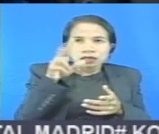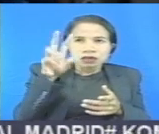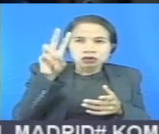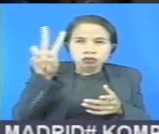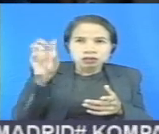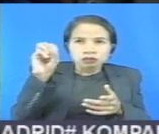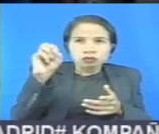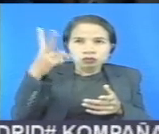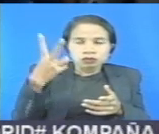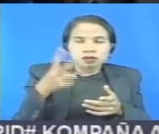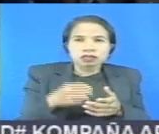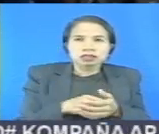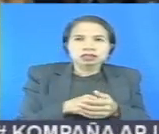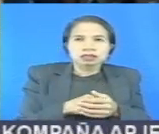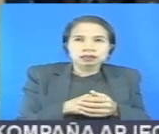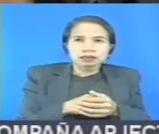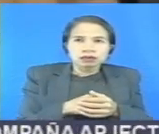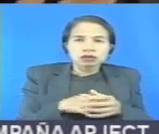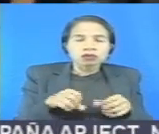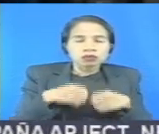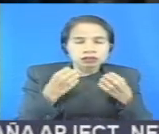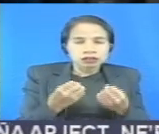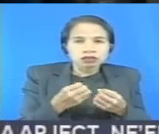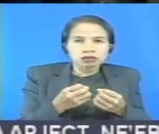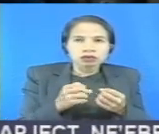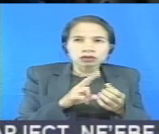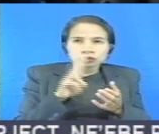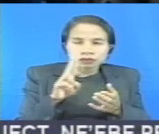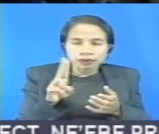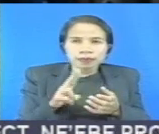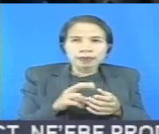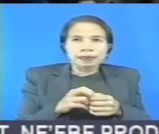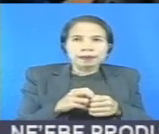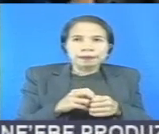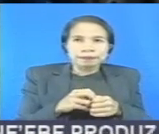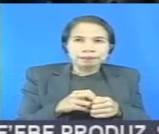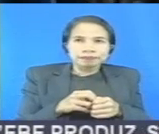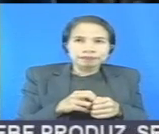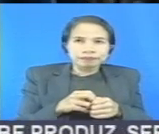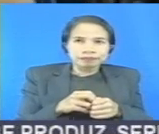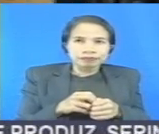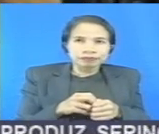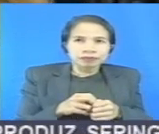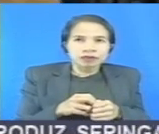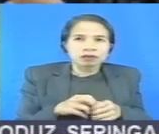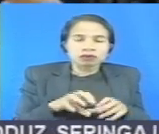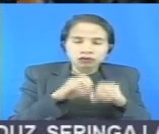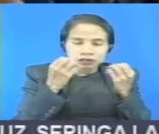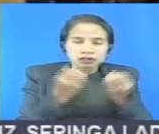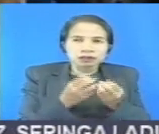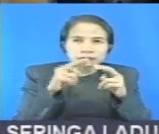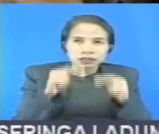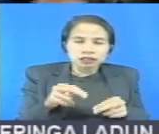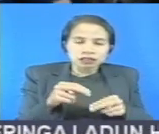15/2012. E meu estipula o ensalar lá o gestão ninho, mas bem se mover estado ninho. Ministro de Estado Sira